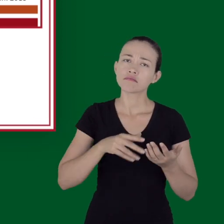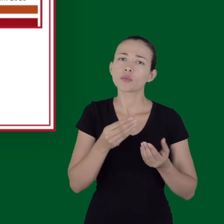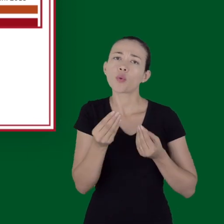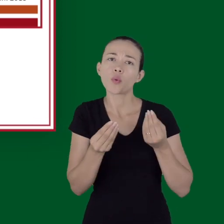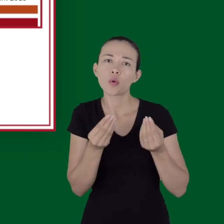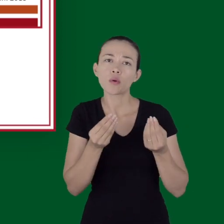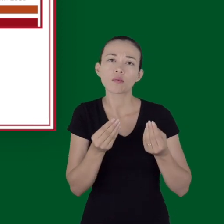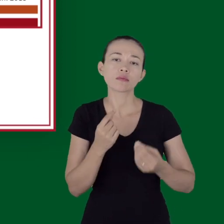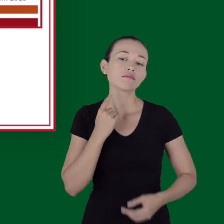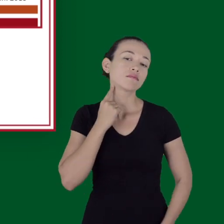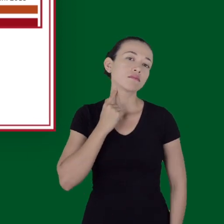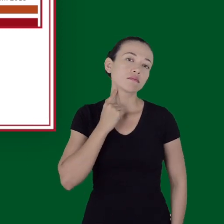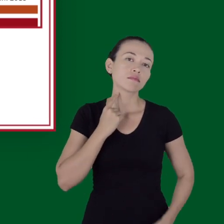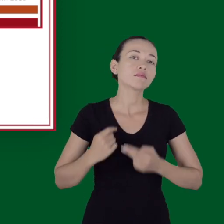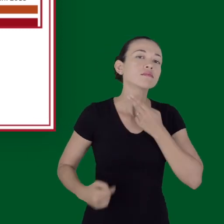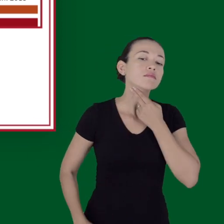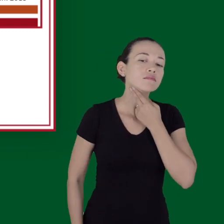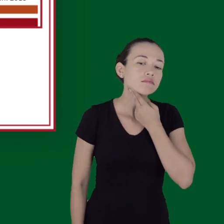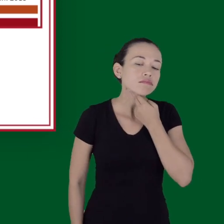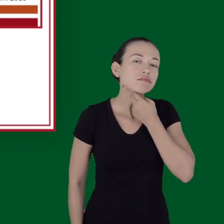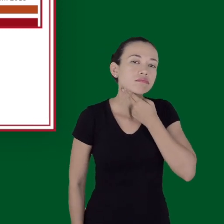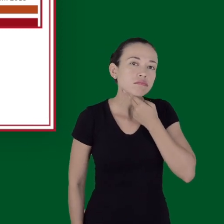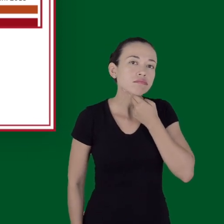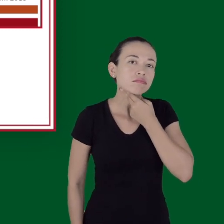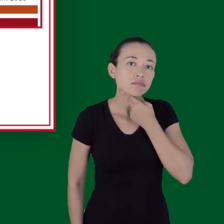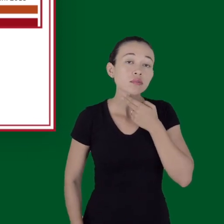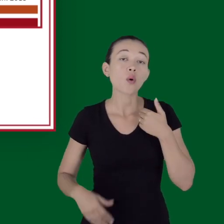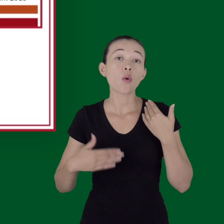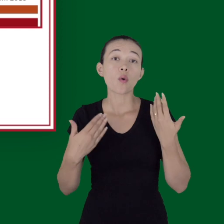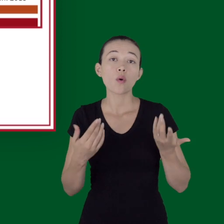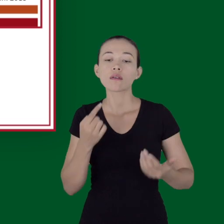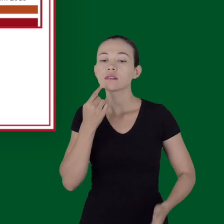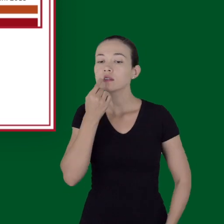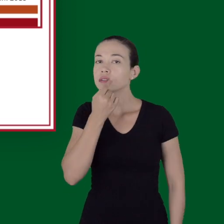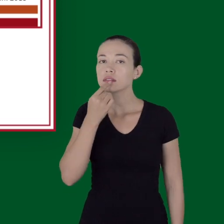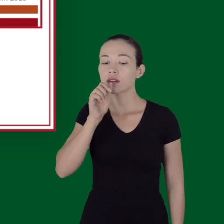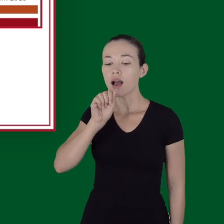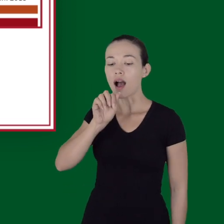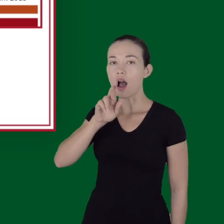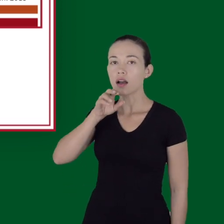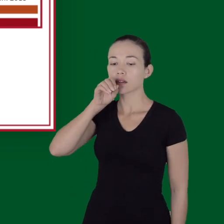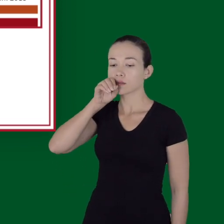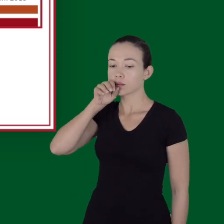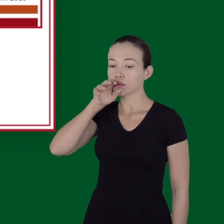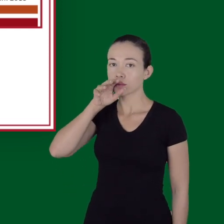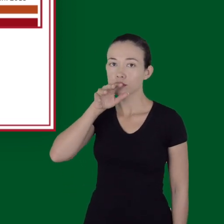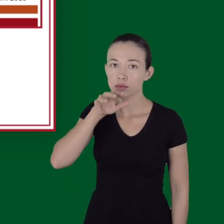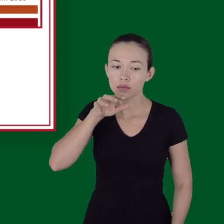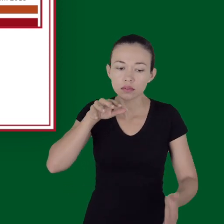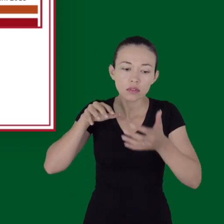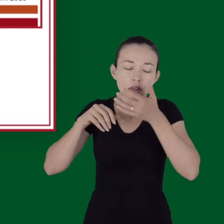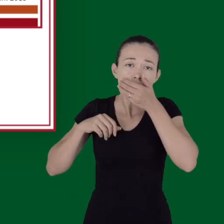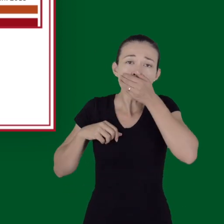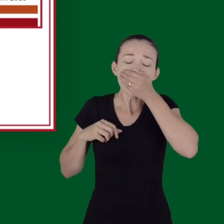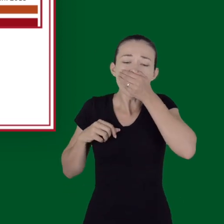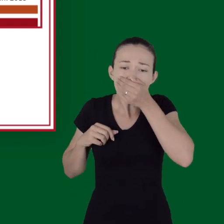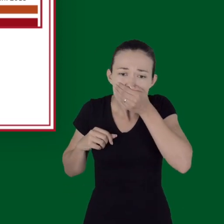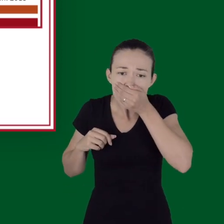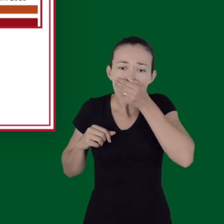várias formas de fazer, né? Tanto comprimindo o seio carotídeo, fazendo força contra uma mão fechada,